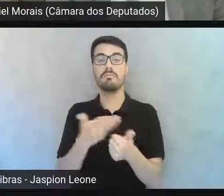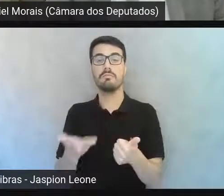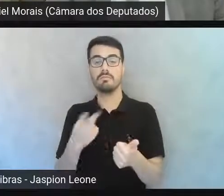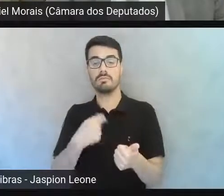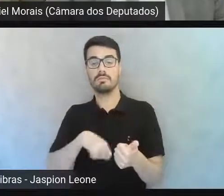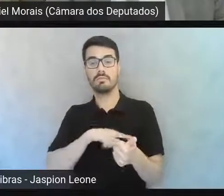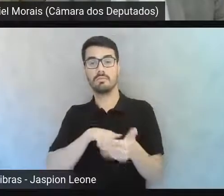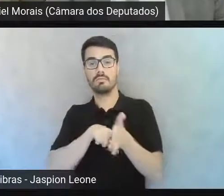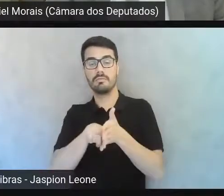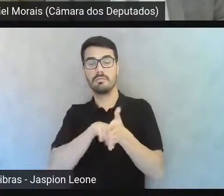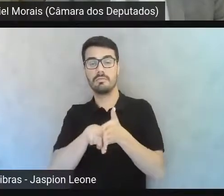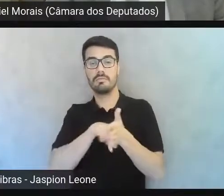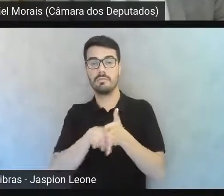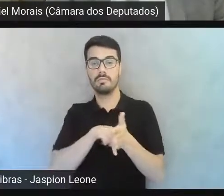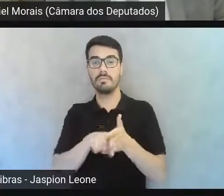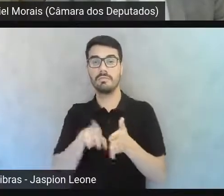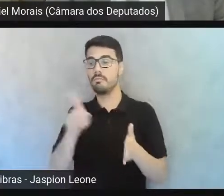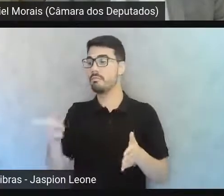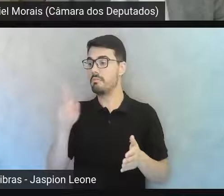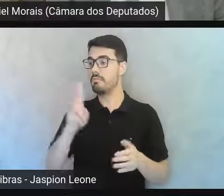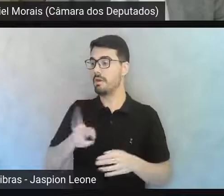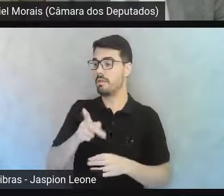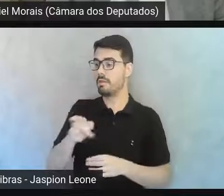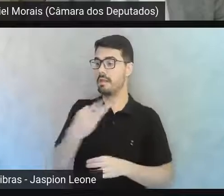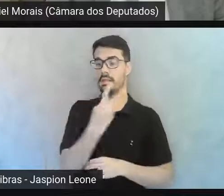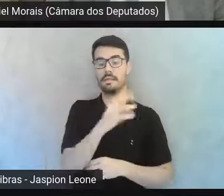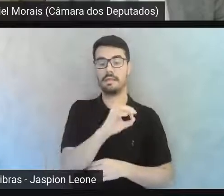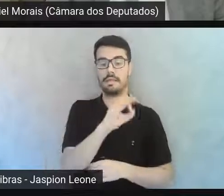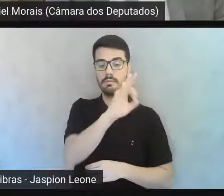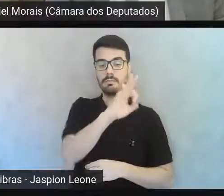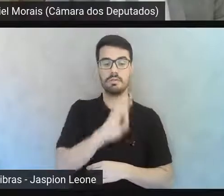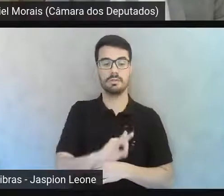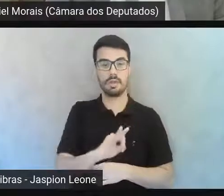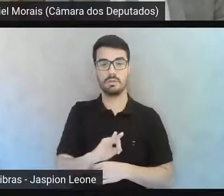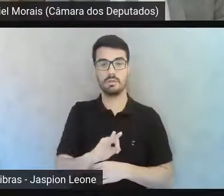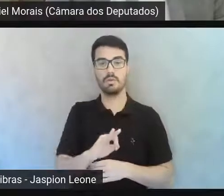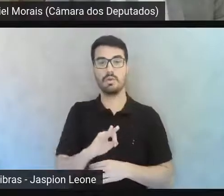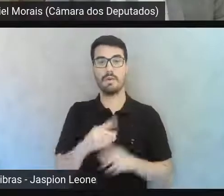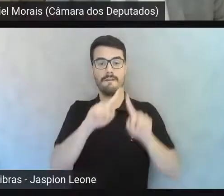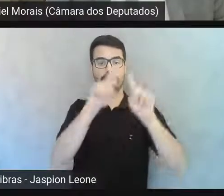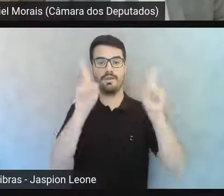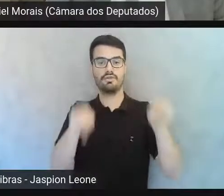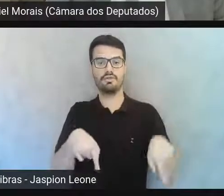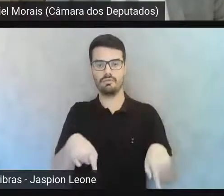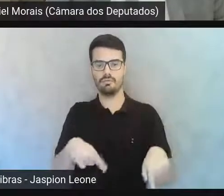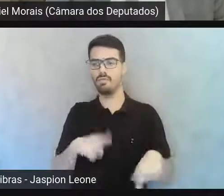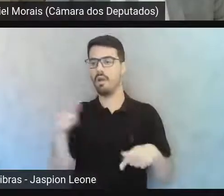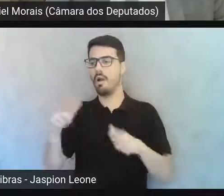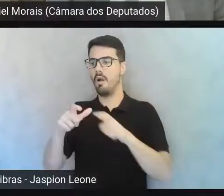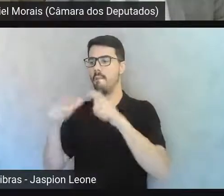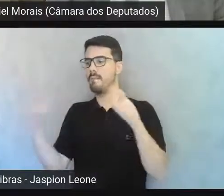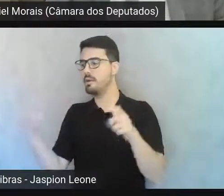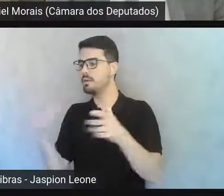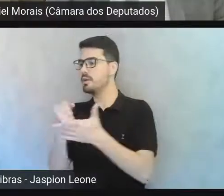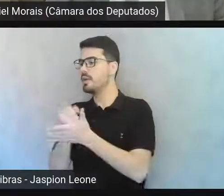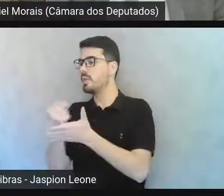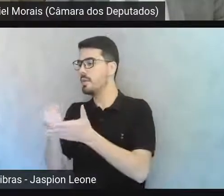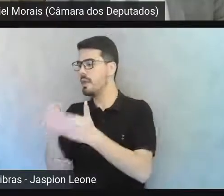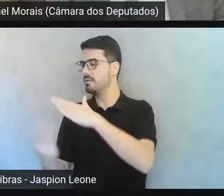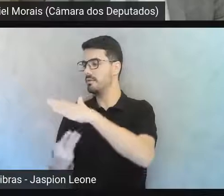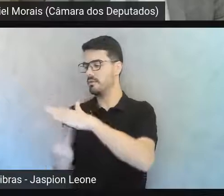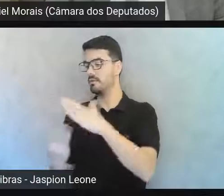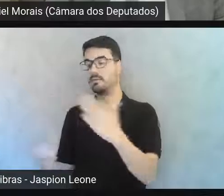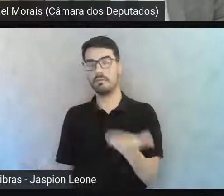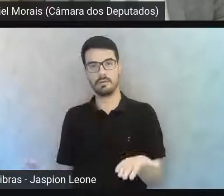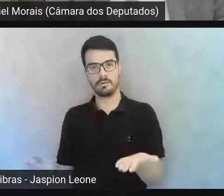decisão que ele falou, mantém 30% de efetivo, reduz não sei o quê, aumenta, porque fez isso de acordo